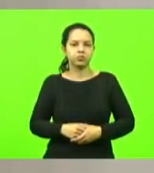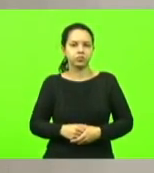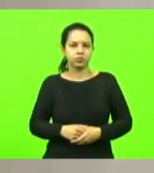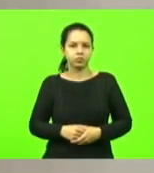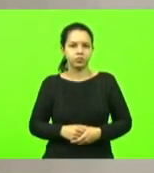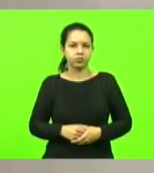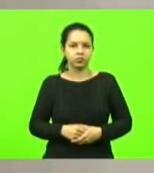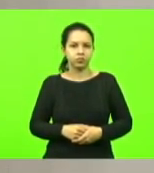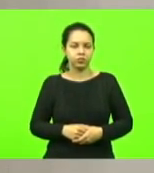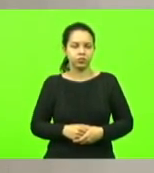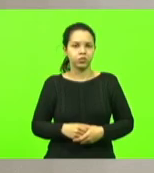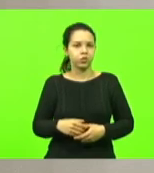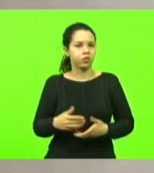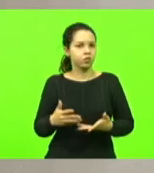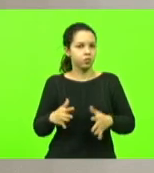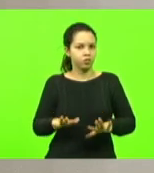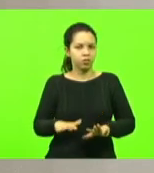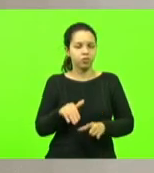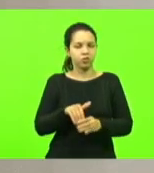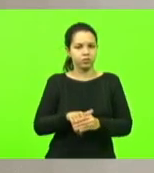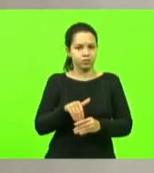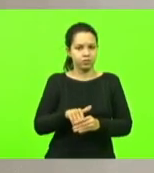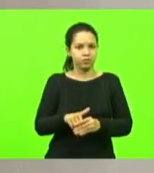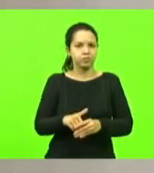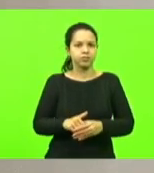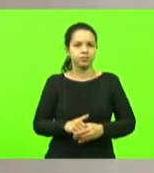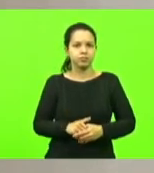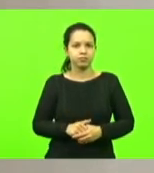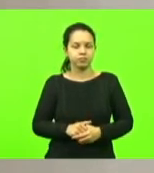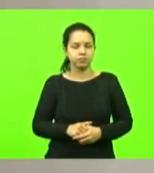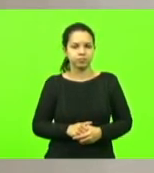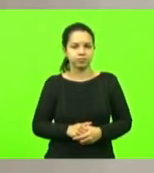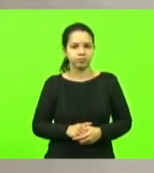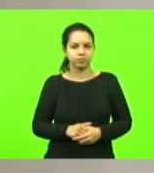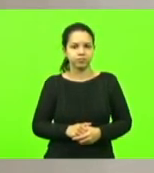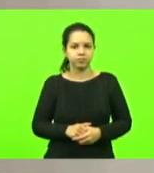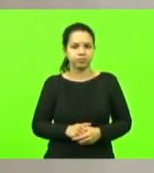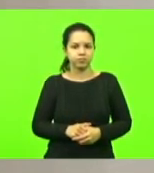Não havendo quem queira discutir, em votação.